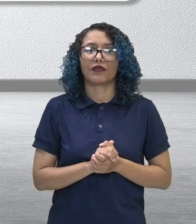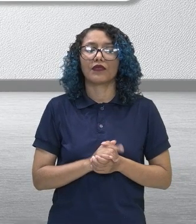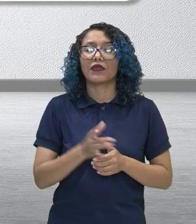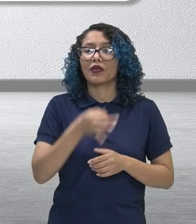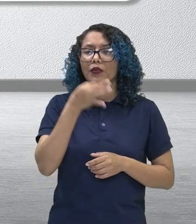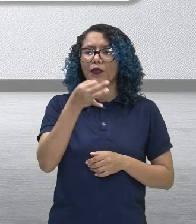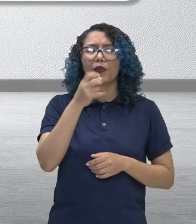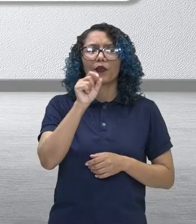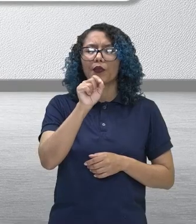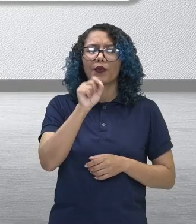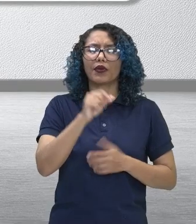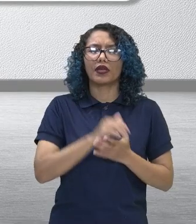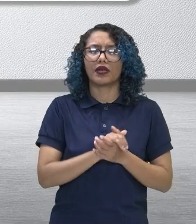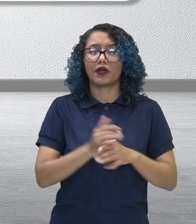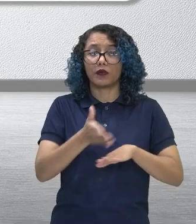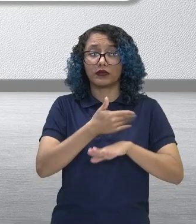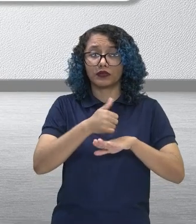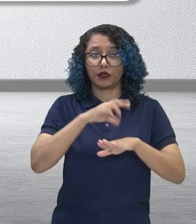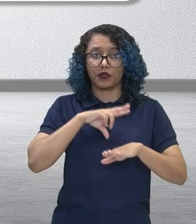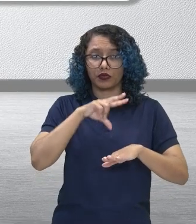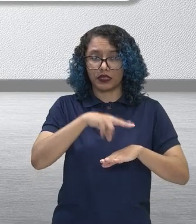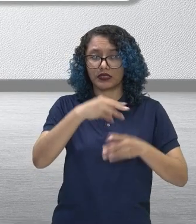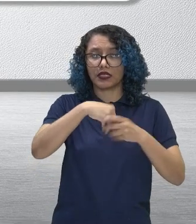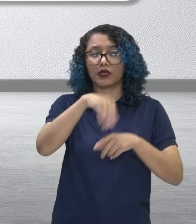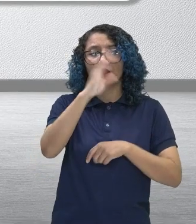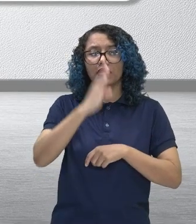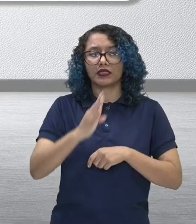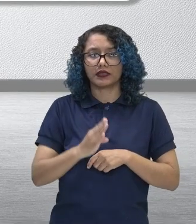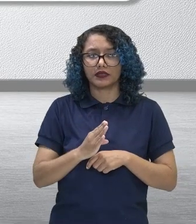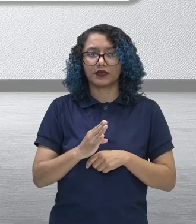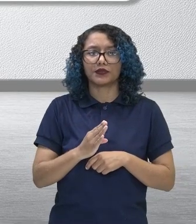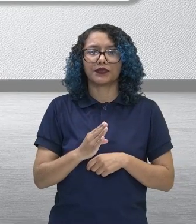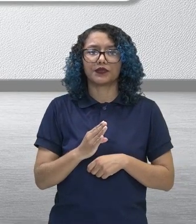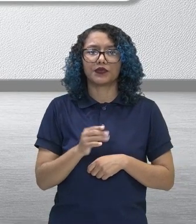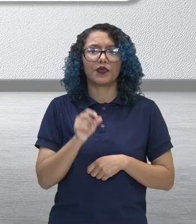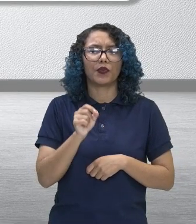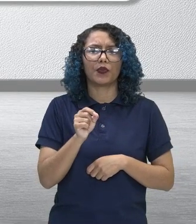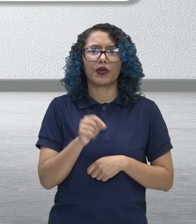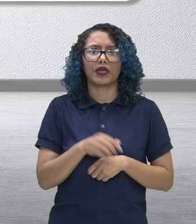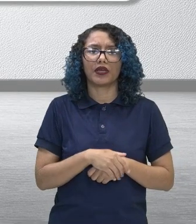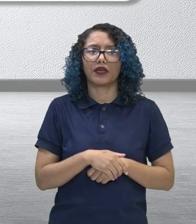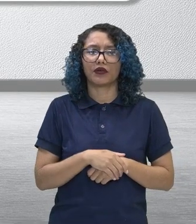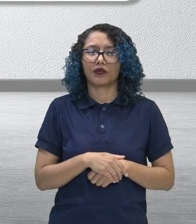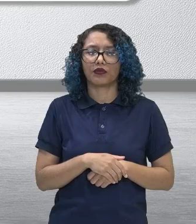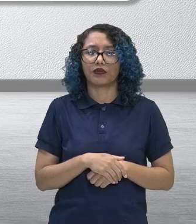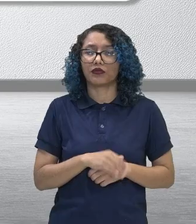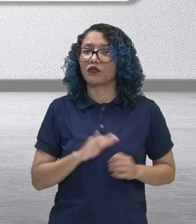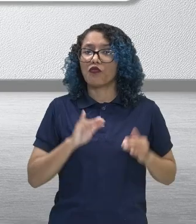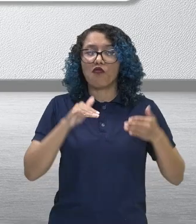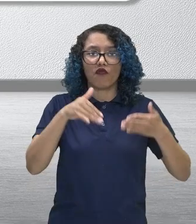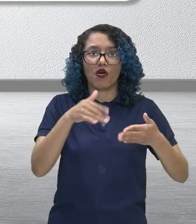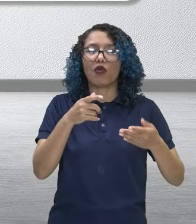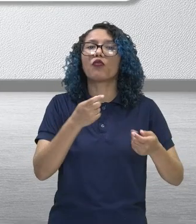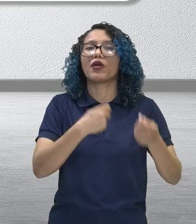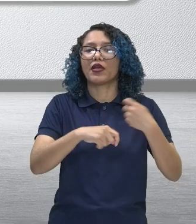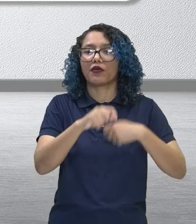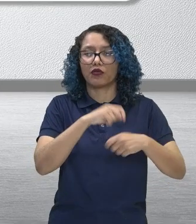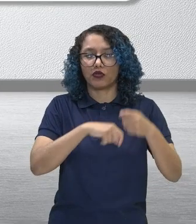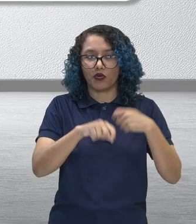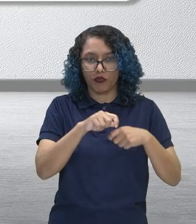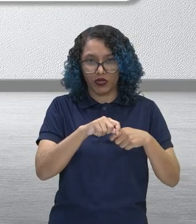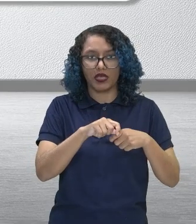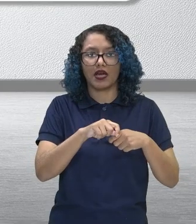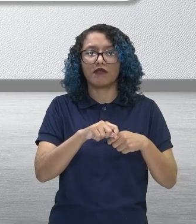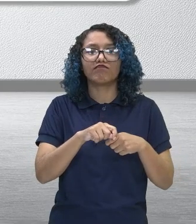a colonização portuguesa no Brasil teve um sentido econômico claro, servia aos